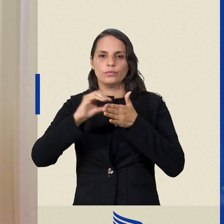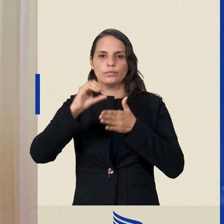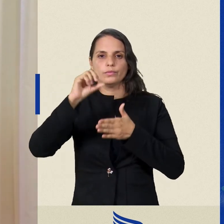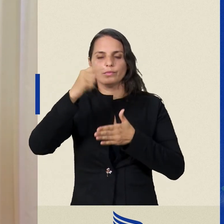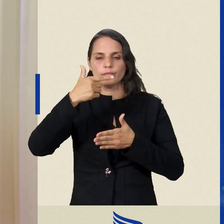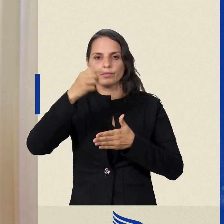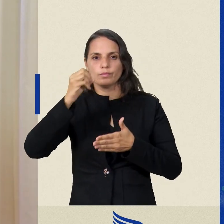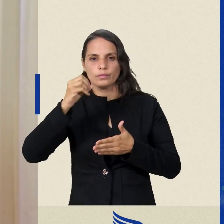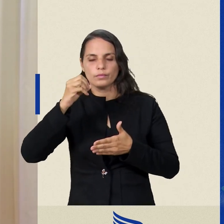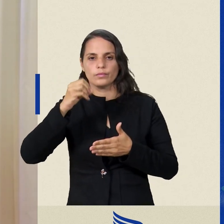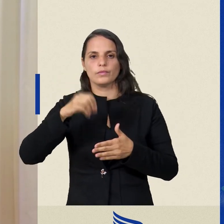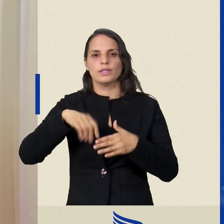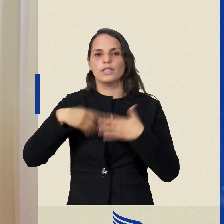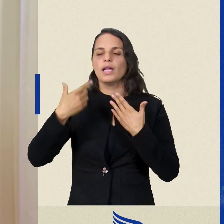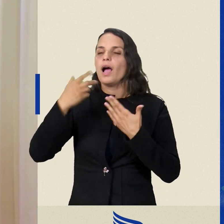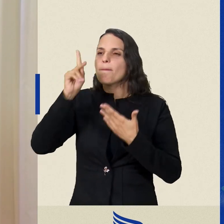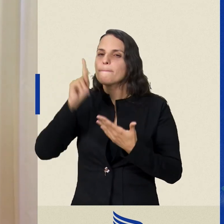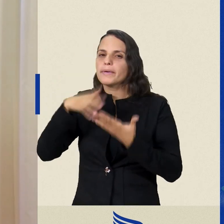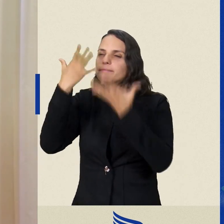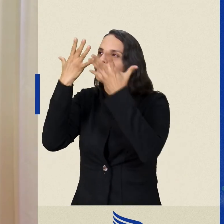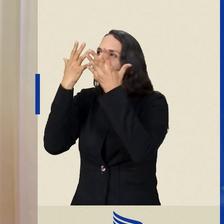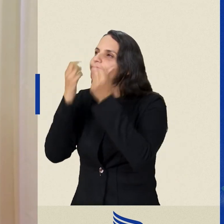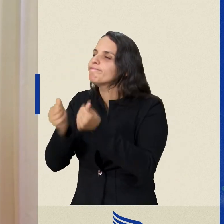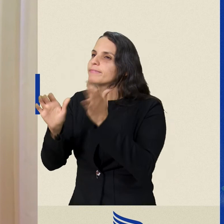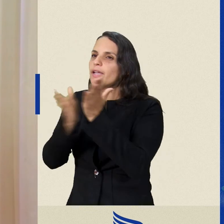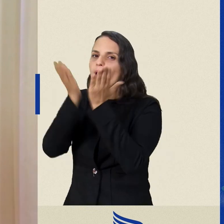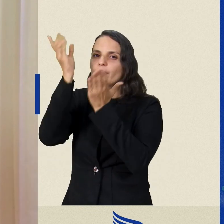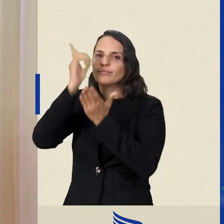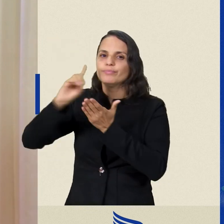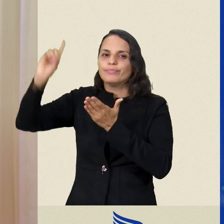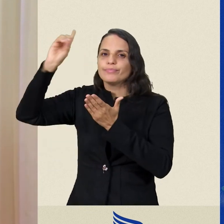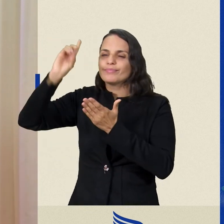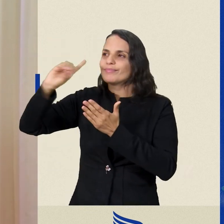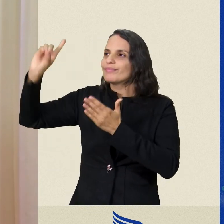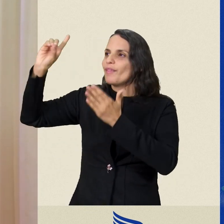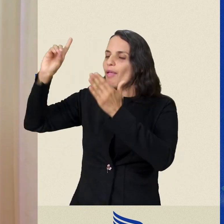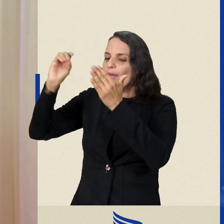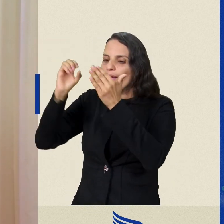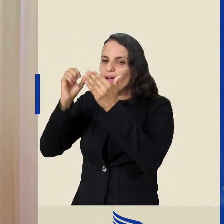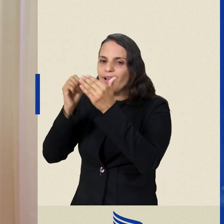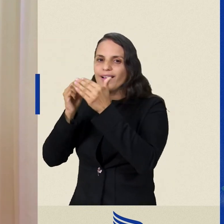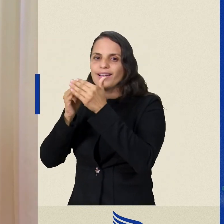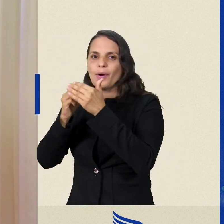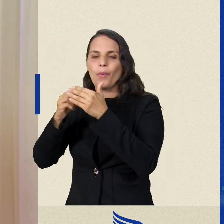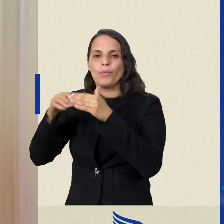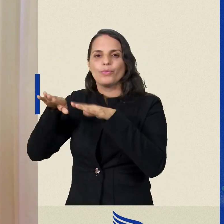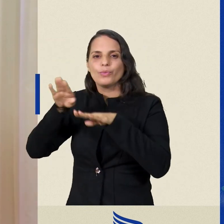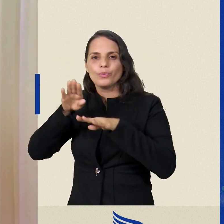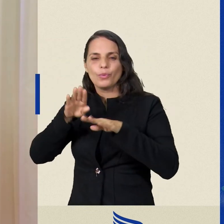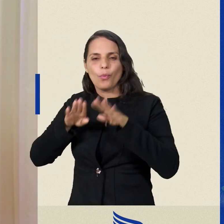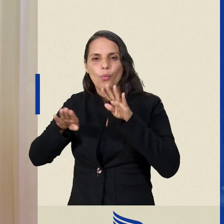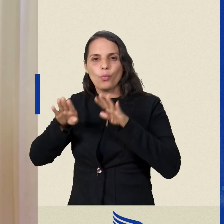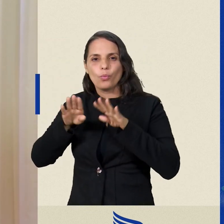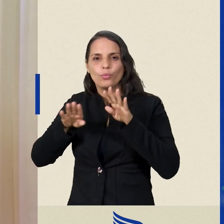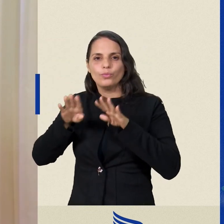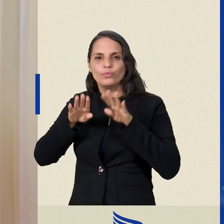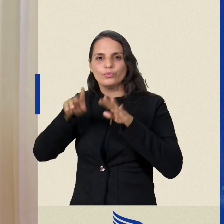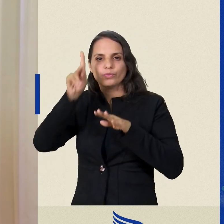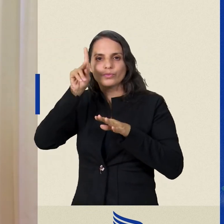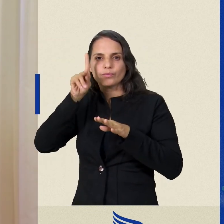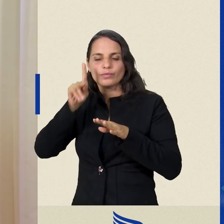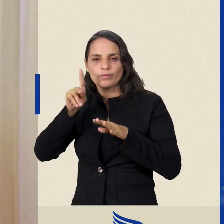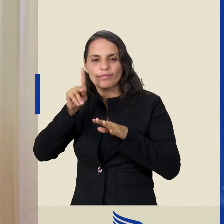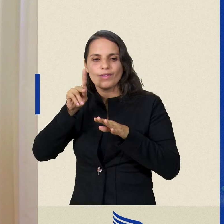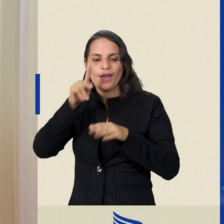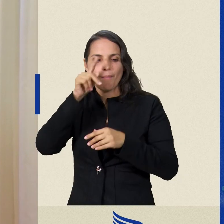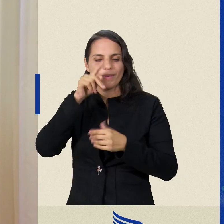e o espírito de profecia serão protegidos dos poderosos enganos que têm desviado